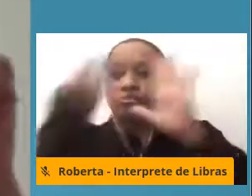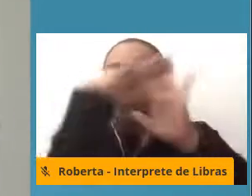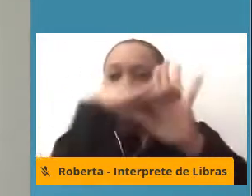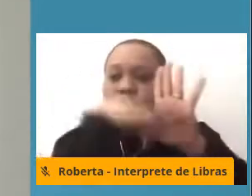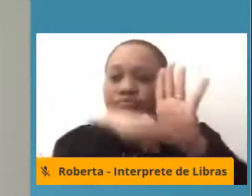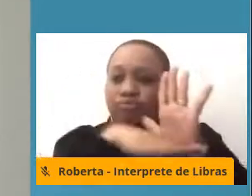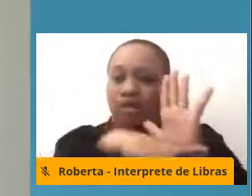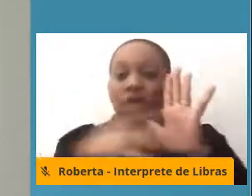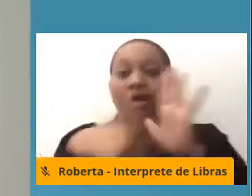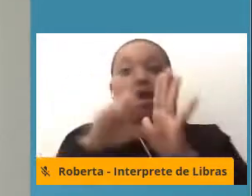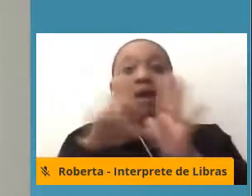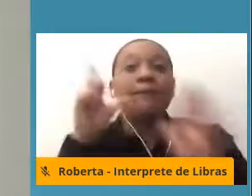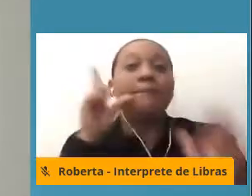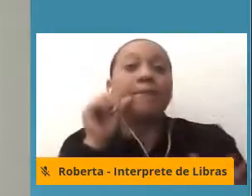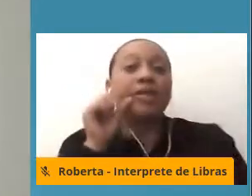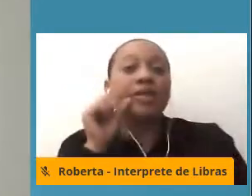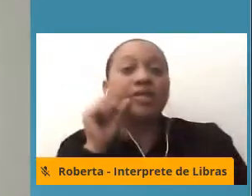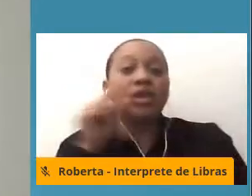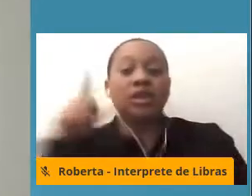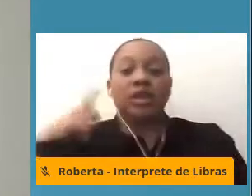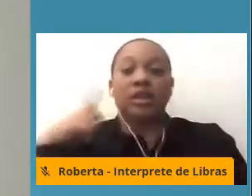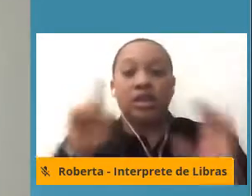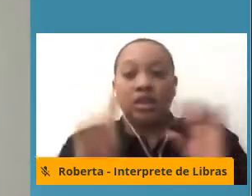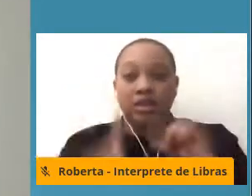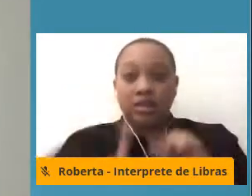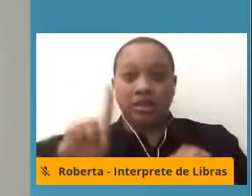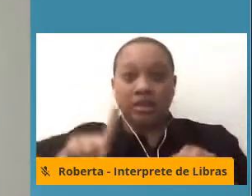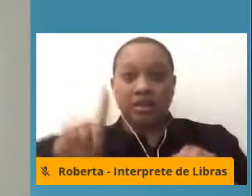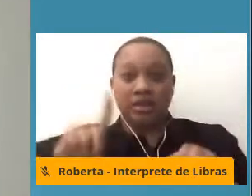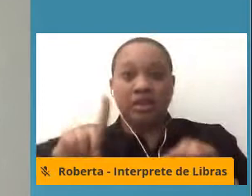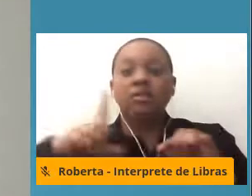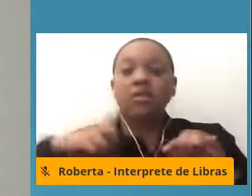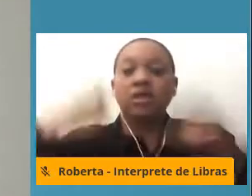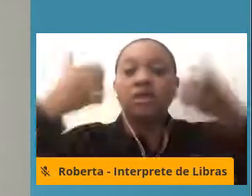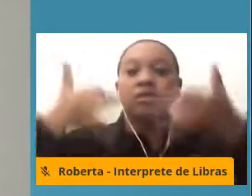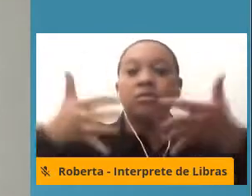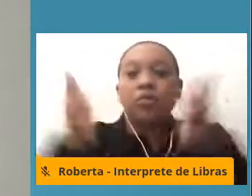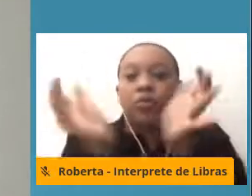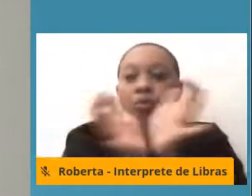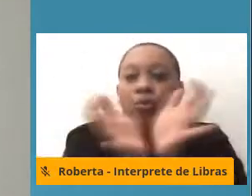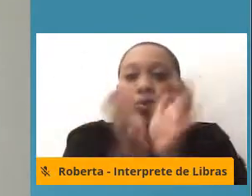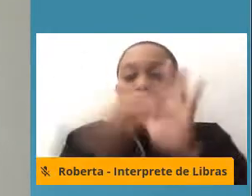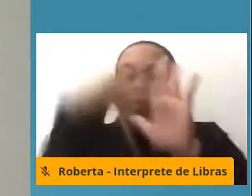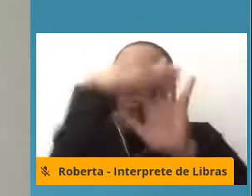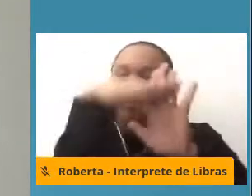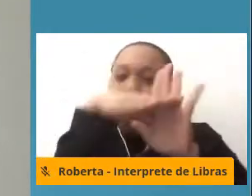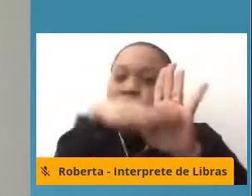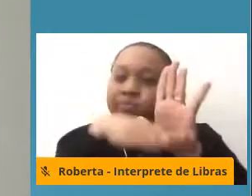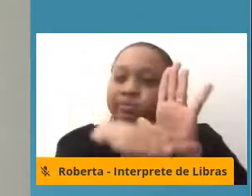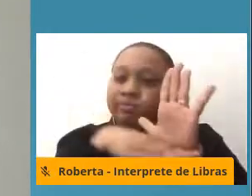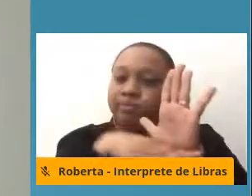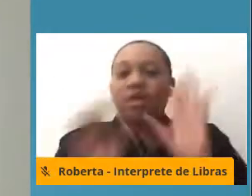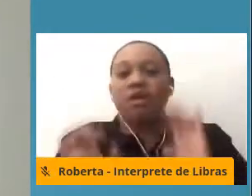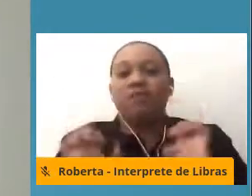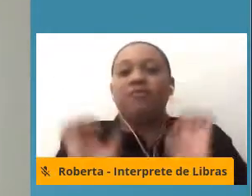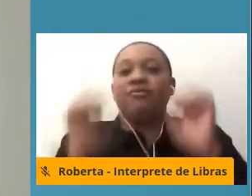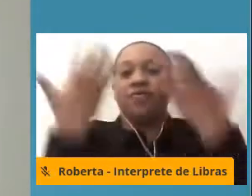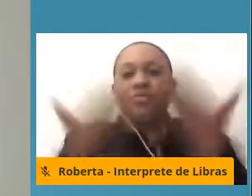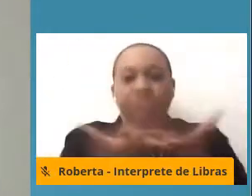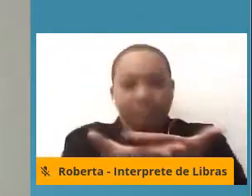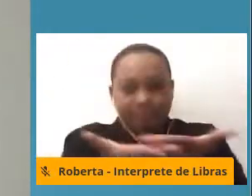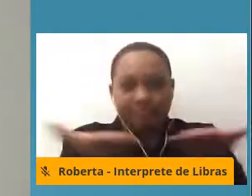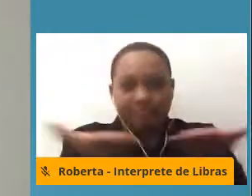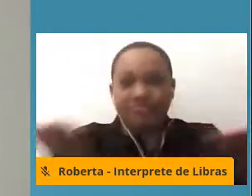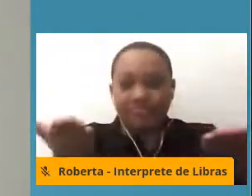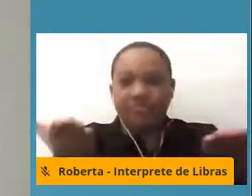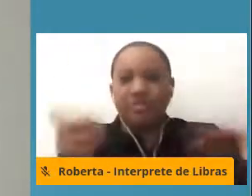clicarem em cima em equipe, vocês vão ter acesso à nossa equipe, e é quem está ajudando a trazer esse evento para vocês. Tá? Então, eu quero